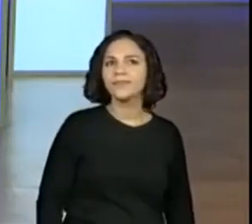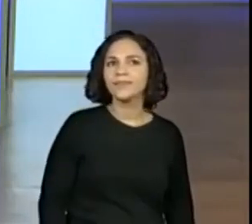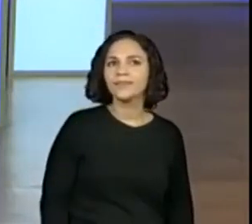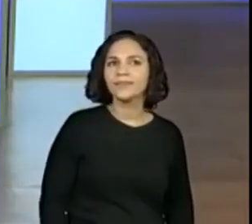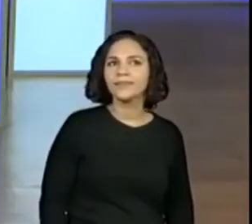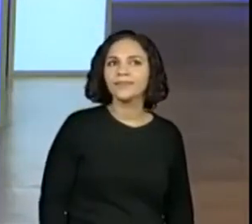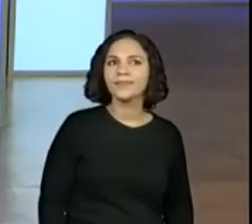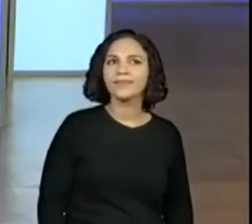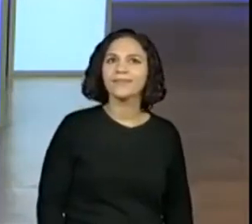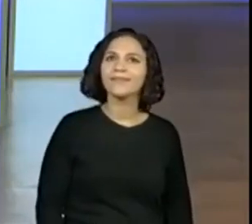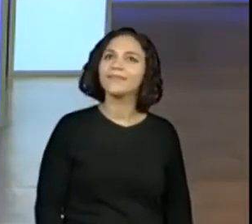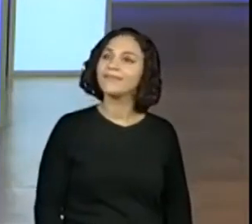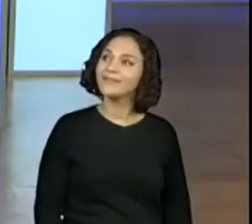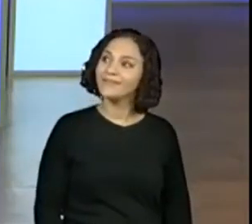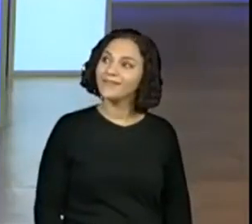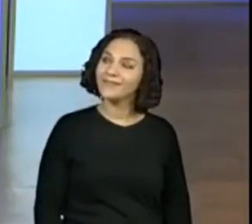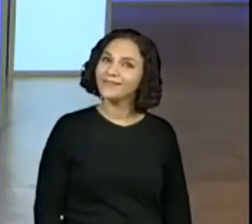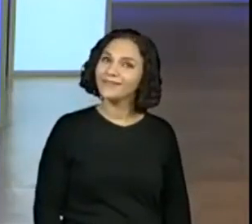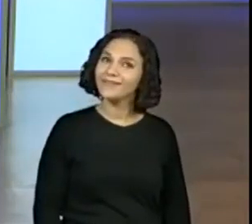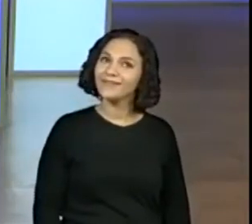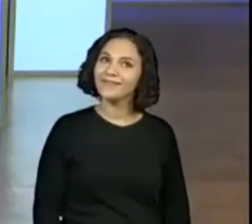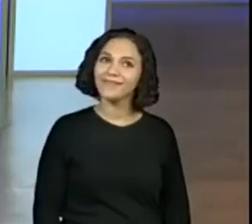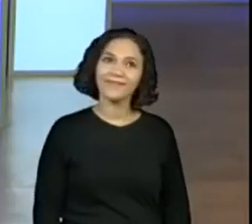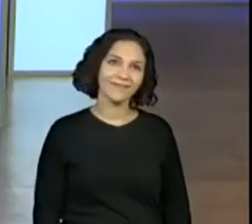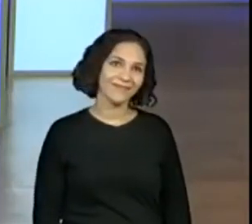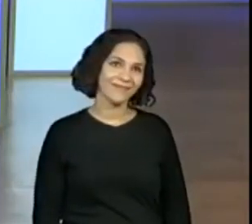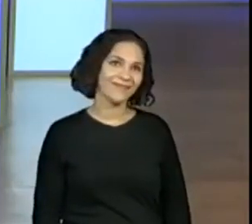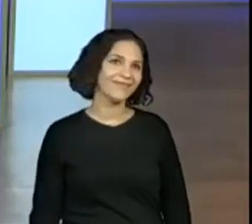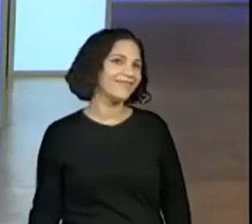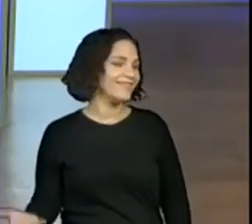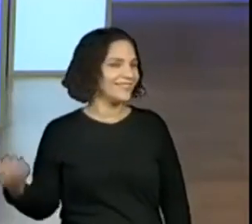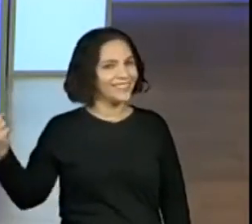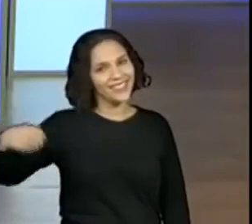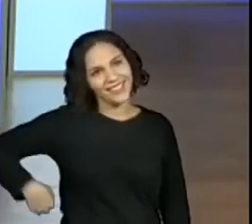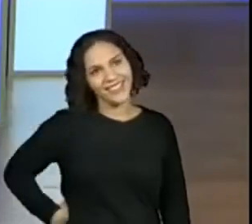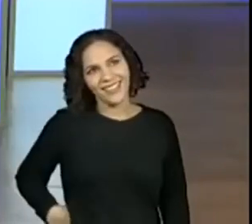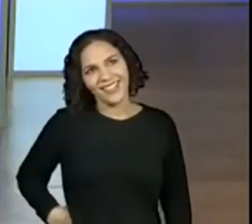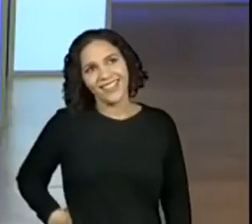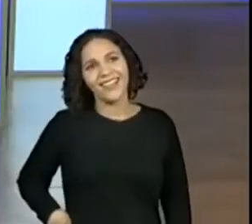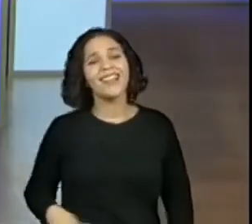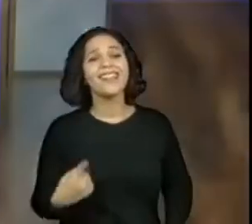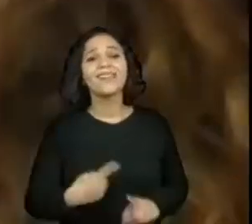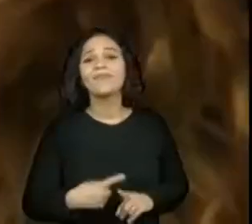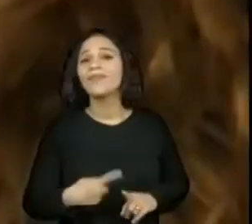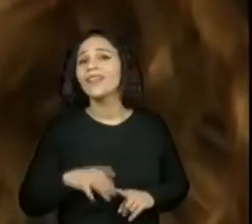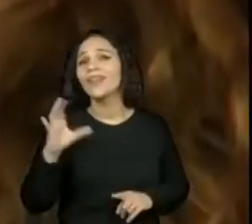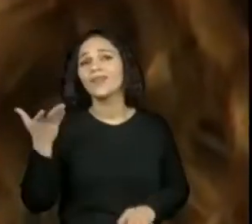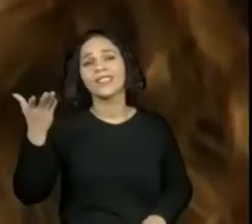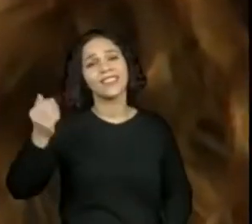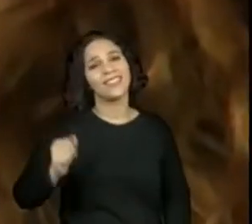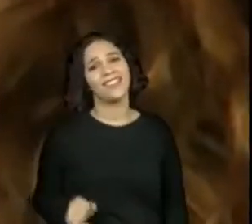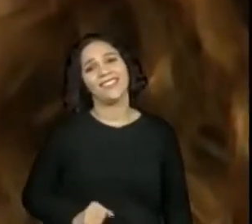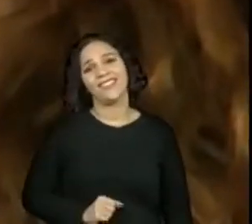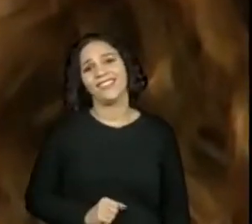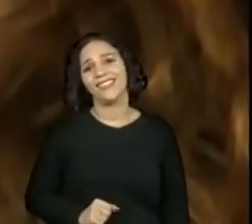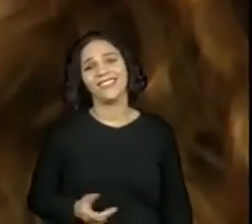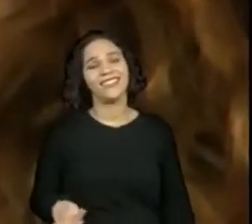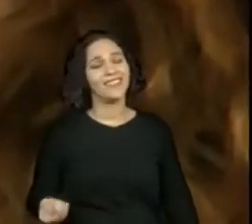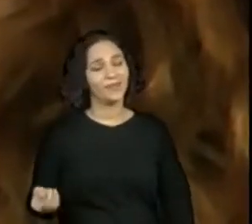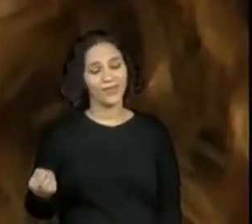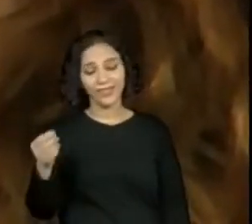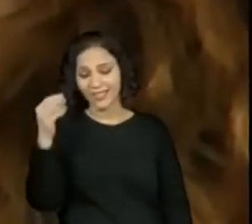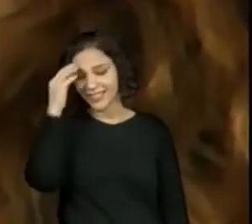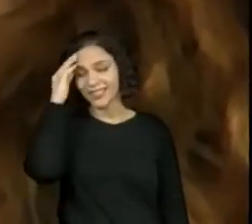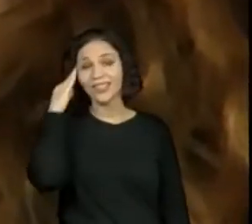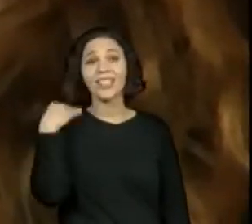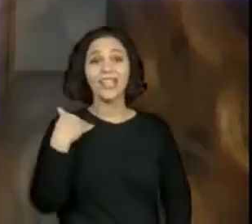isso e a gente vai tomar todos bem logo depois que começa